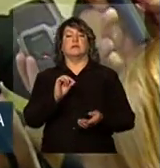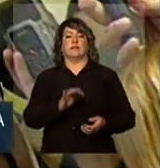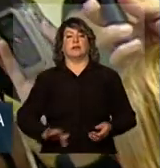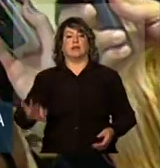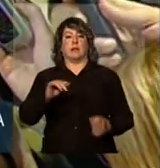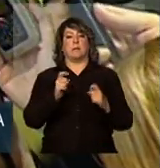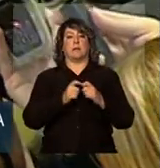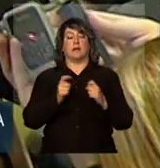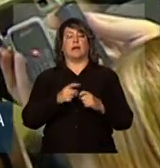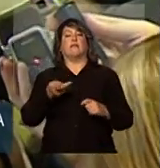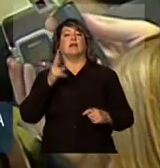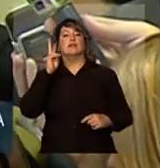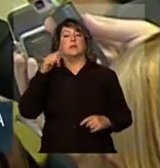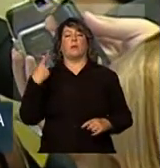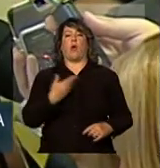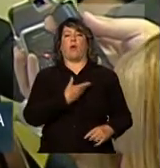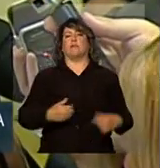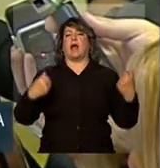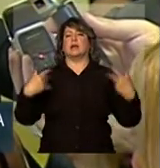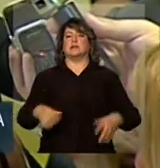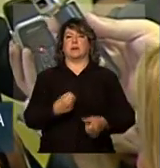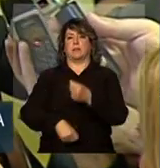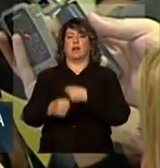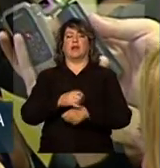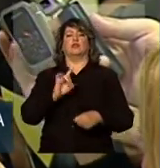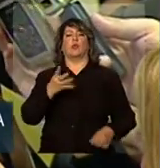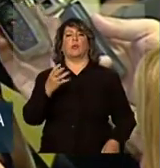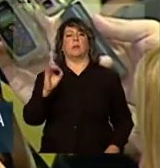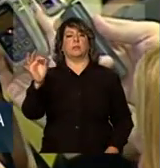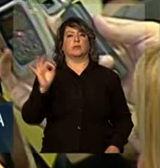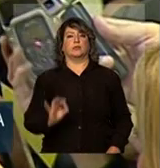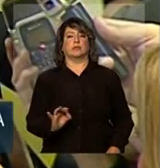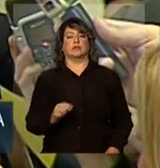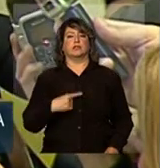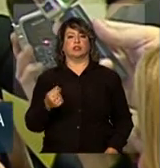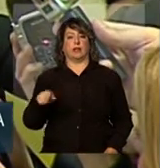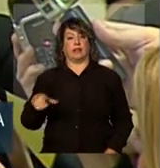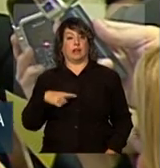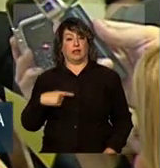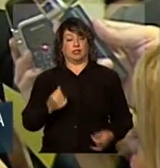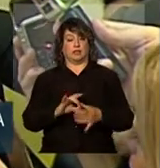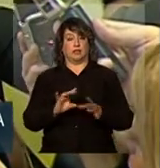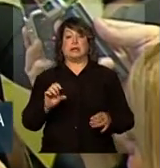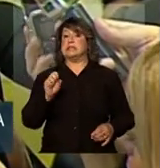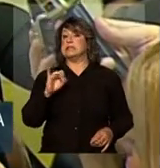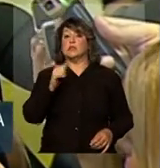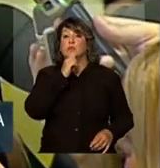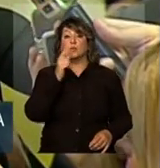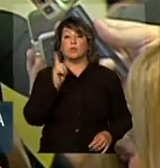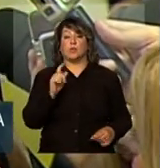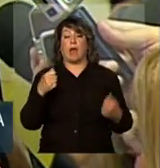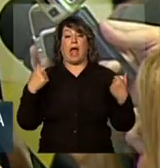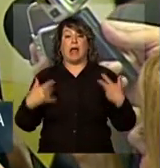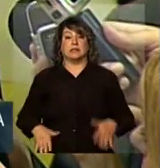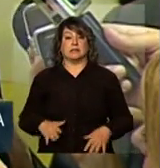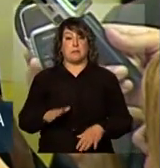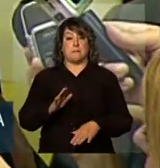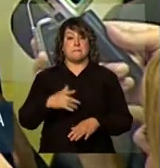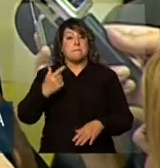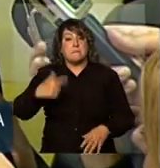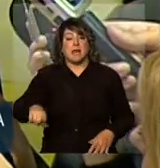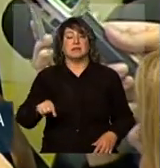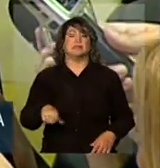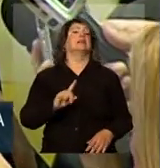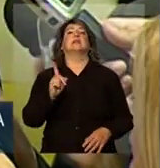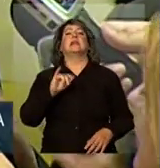indica que o governo gastou no ano passado 40% do dinheiro que tinha disponível se não gastasse mais é não ia nem ia